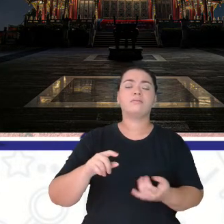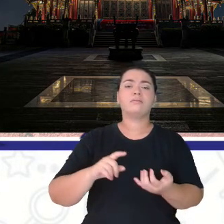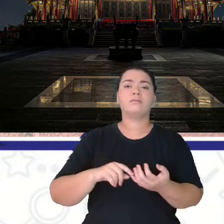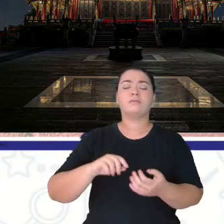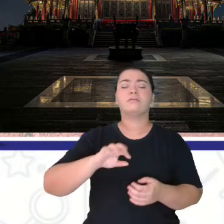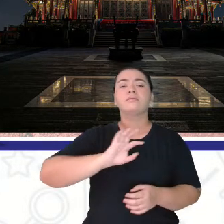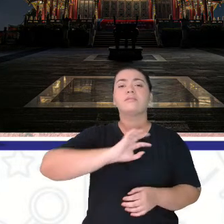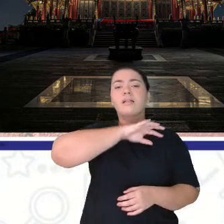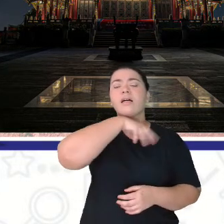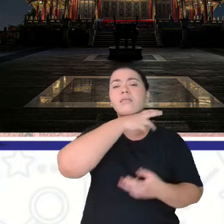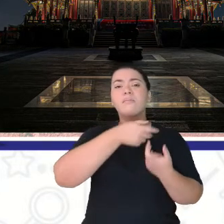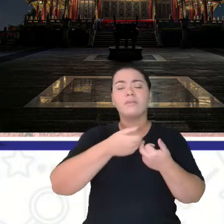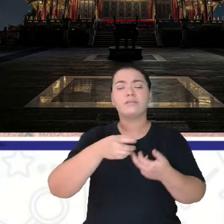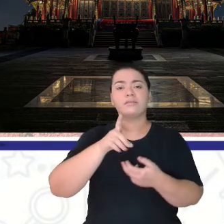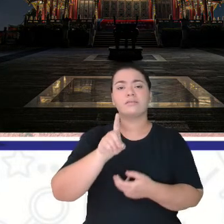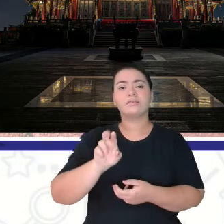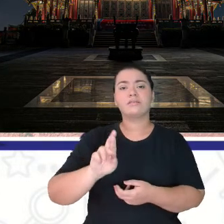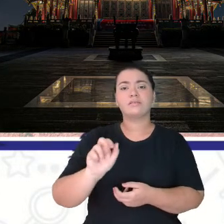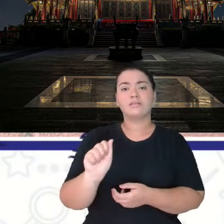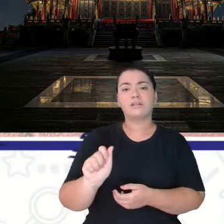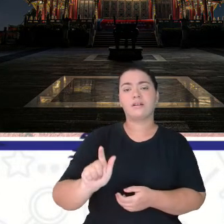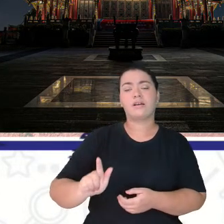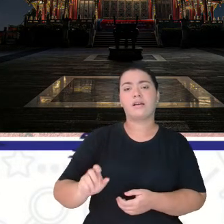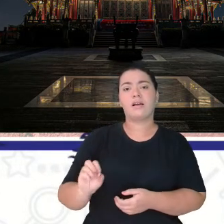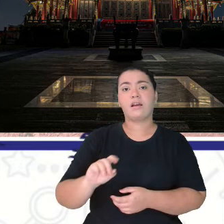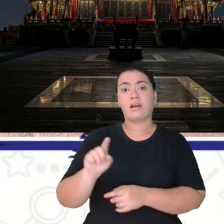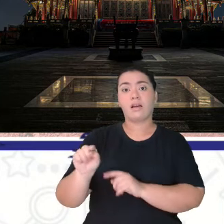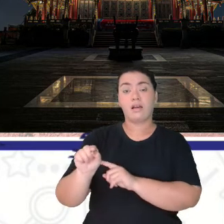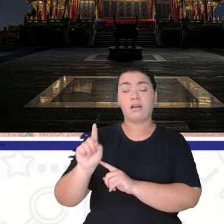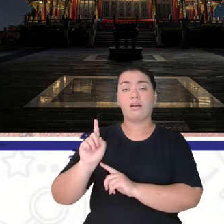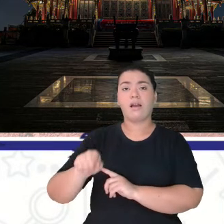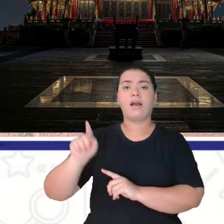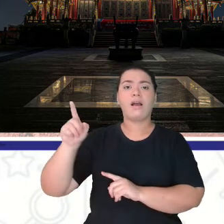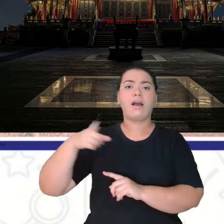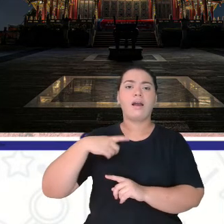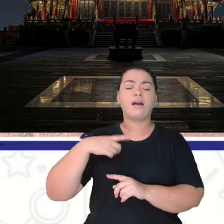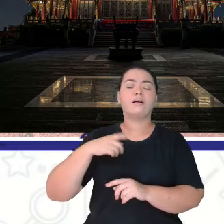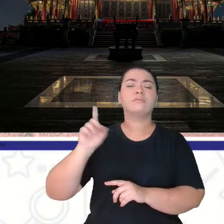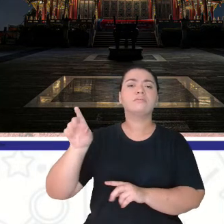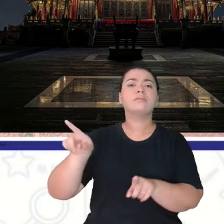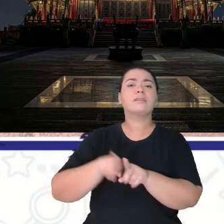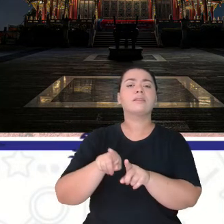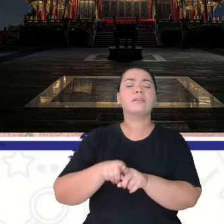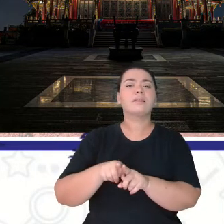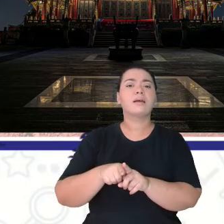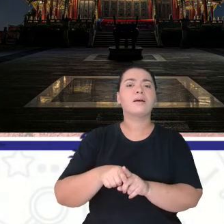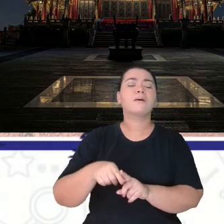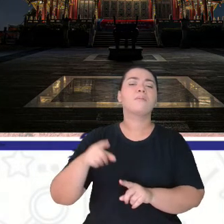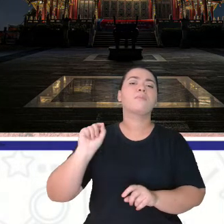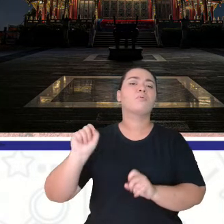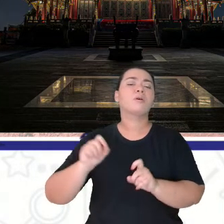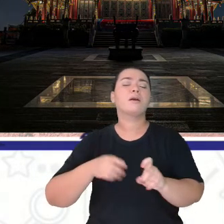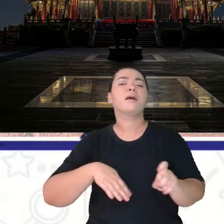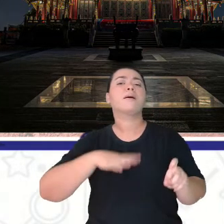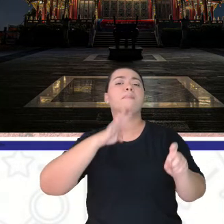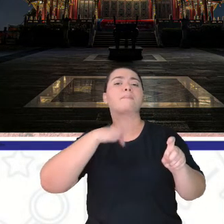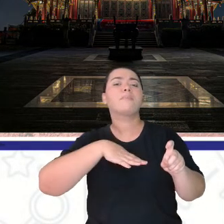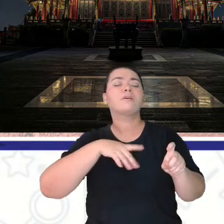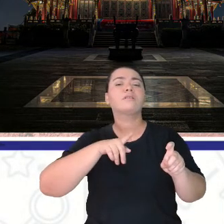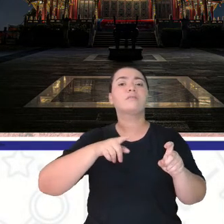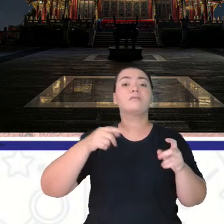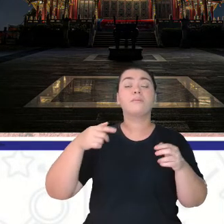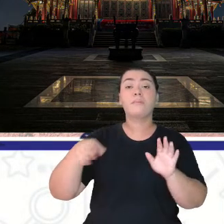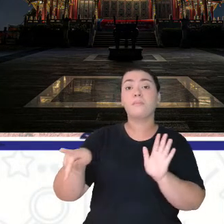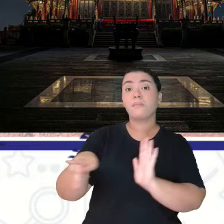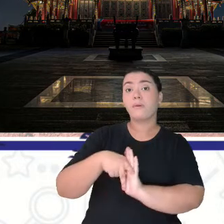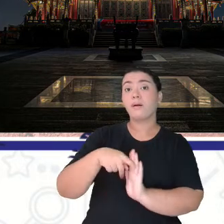né? Assim que permeavam também a mitologia, né, chinesa, né? Então a